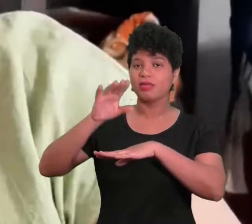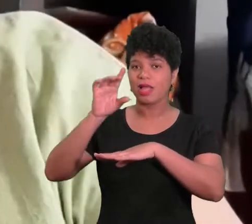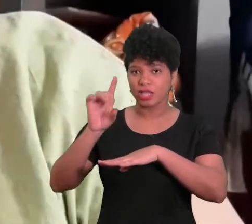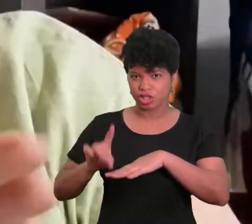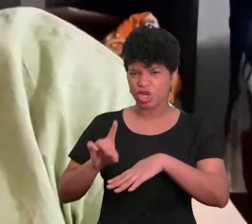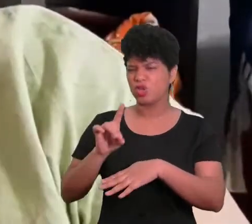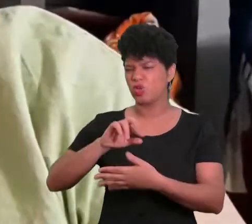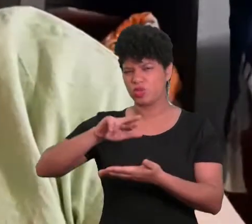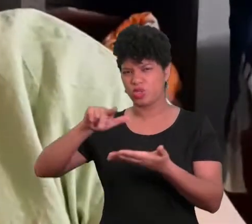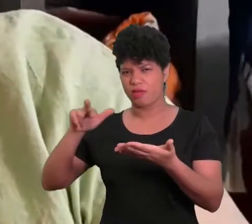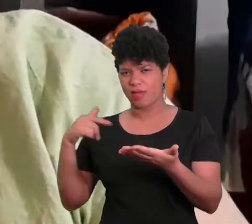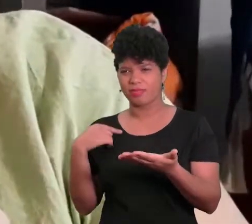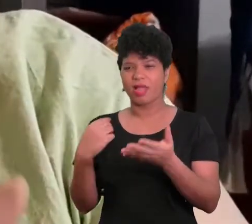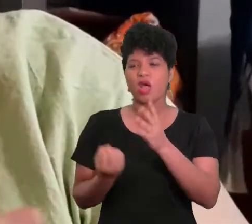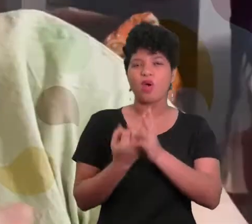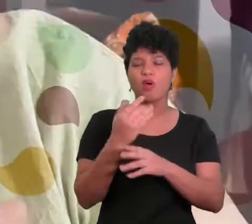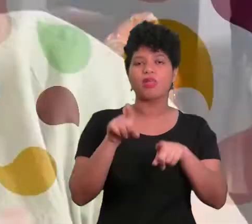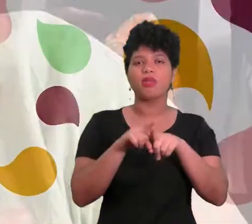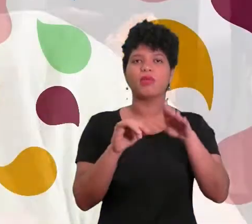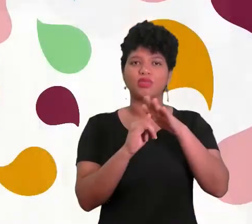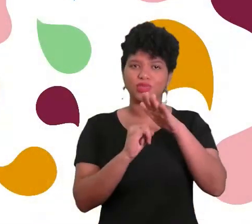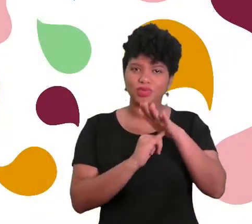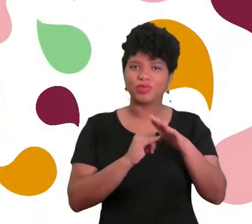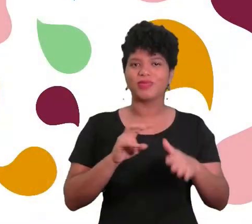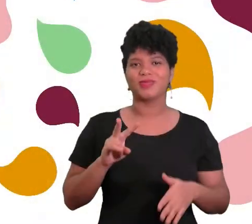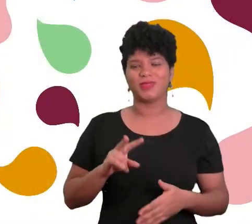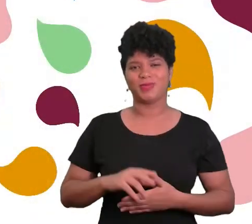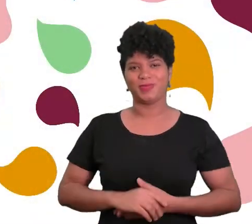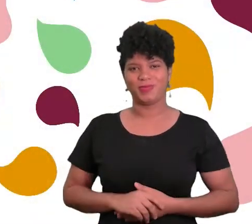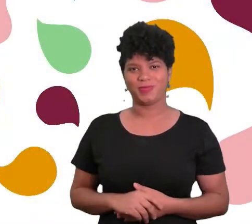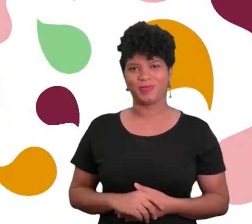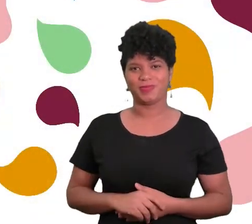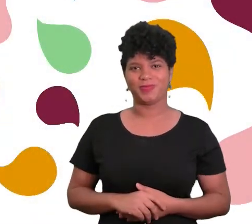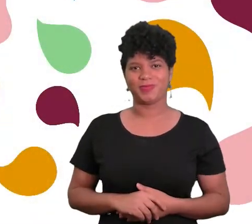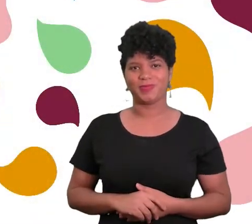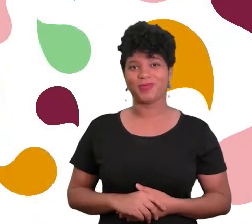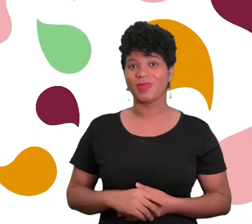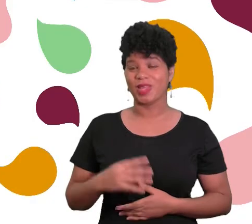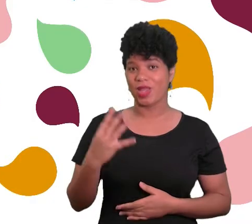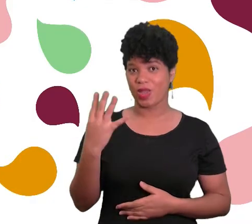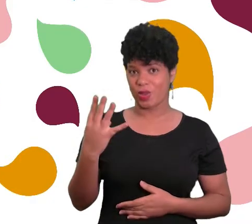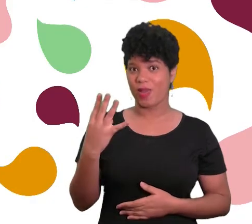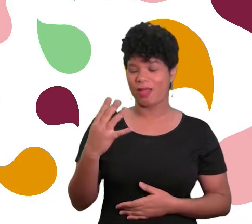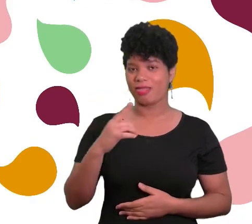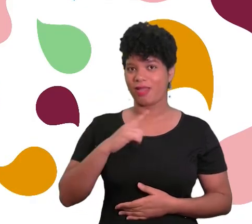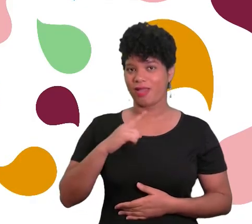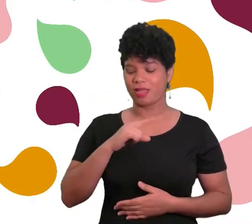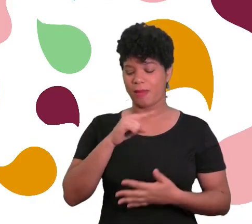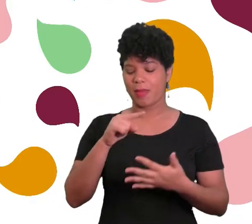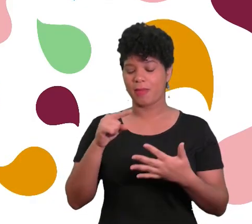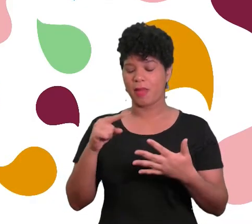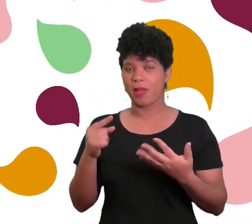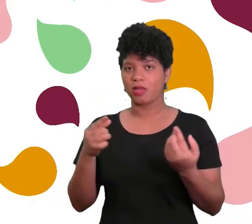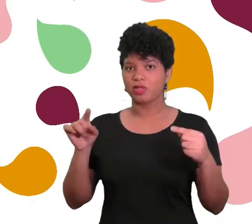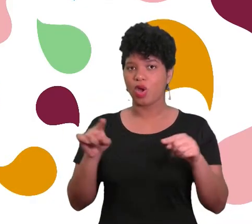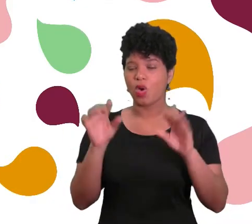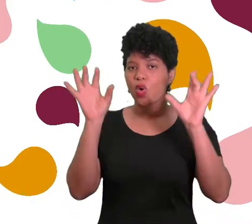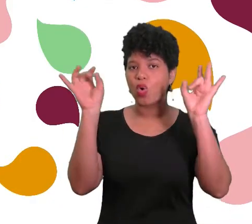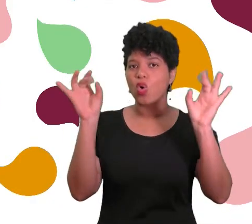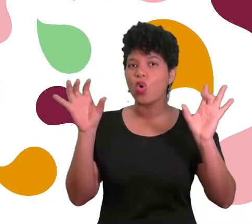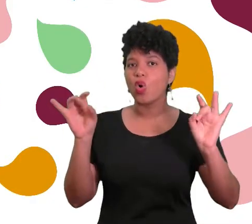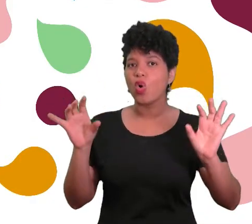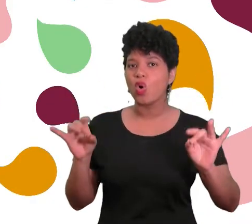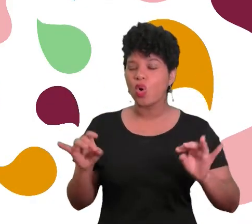DH Fest e o Instituto Vladimir Herzog. E quatro performances musicais exclusivas,